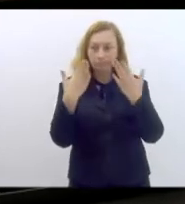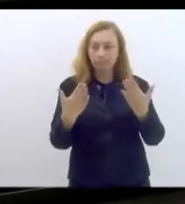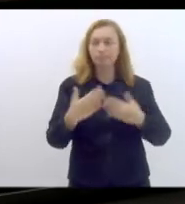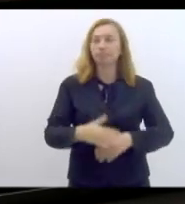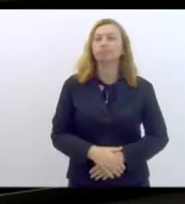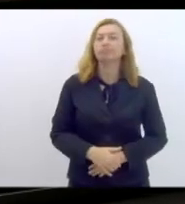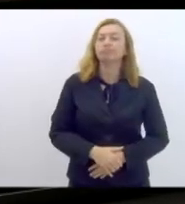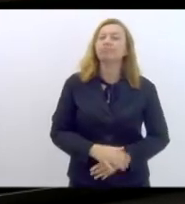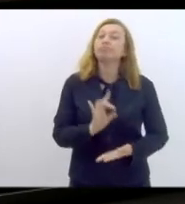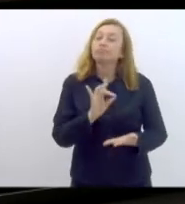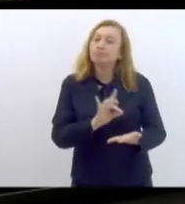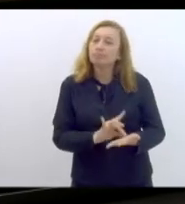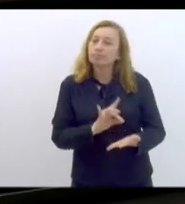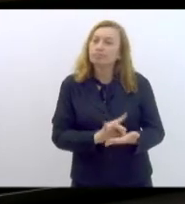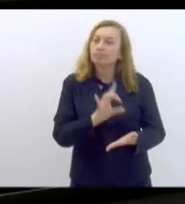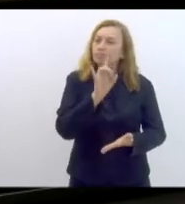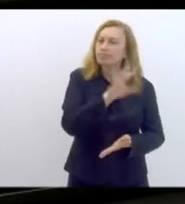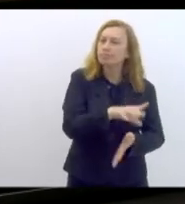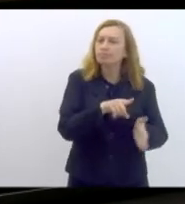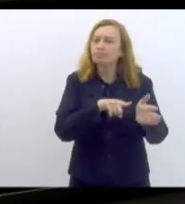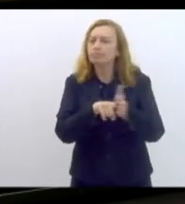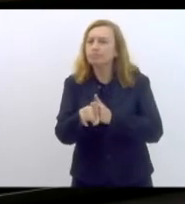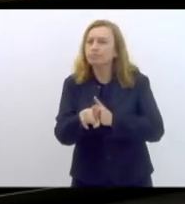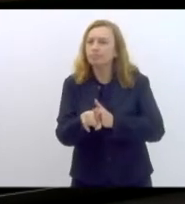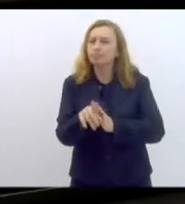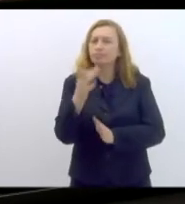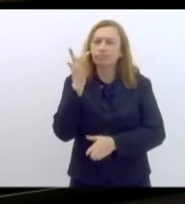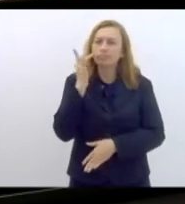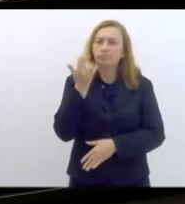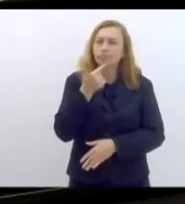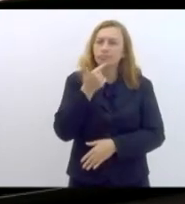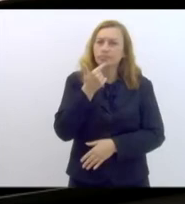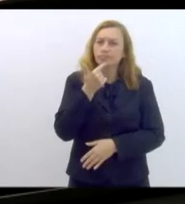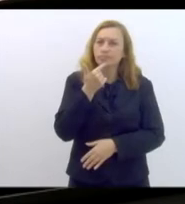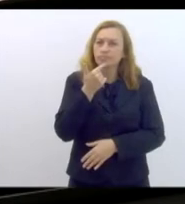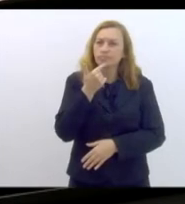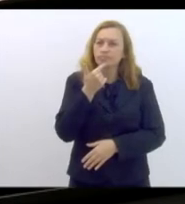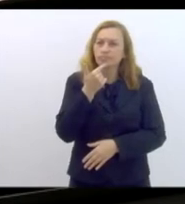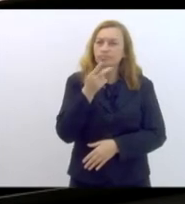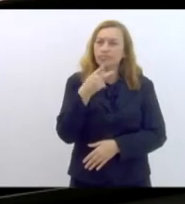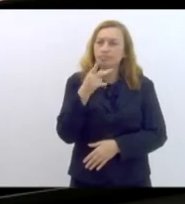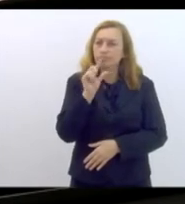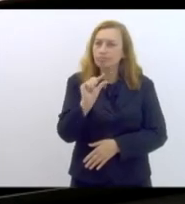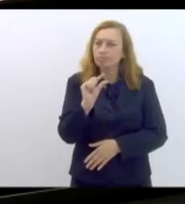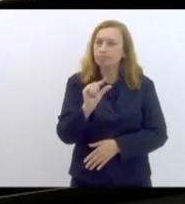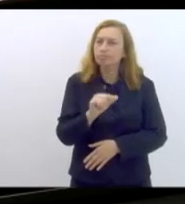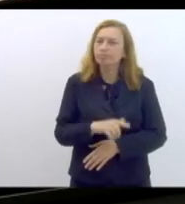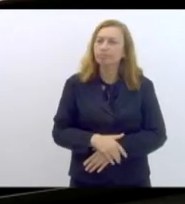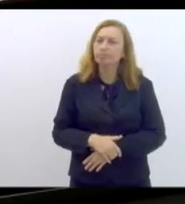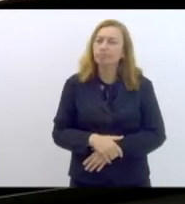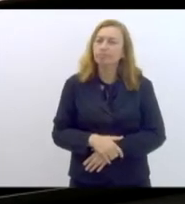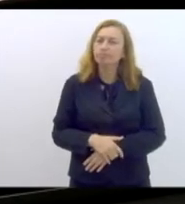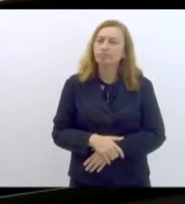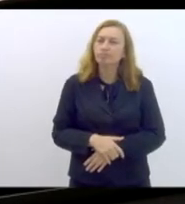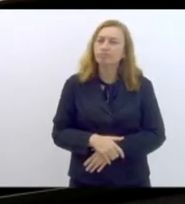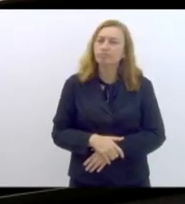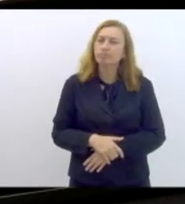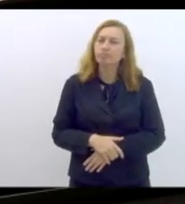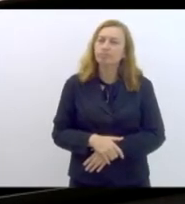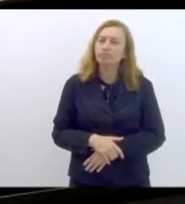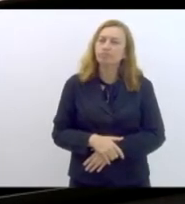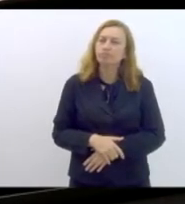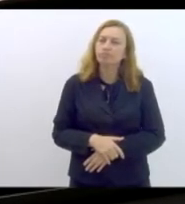E, assim, na verdade, só a última pergunta, que eu acho que talvez caiba a gente colocar mais alguma coisa, é que a pergunta